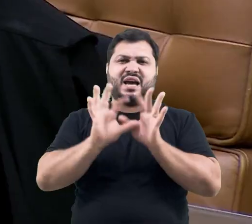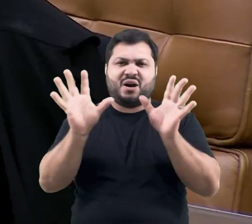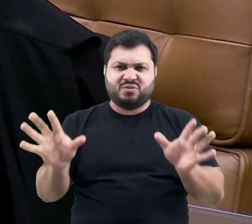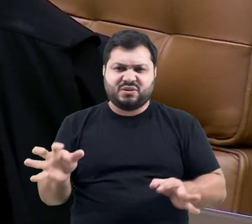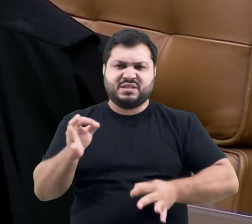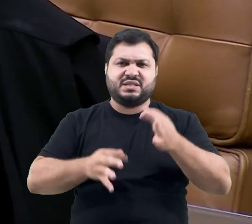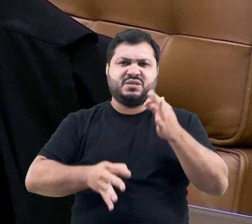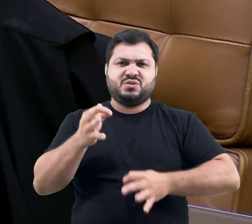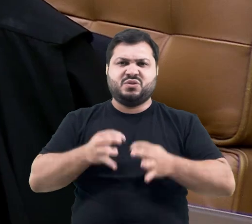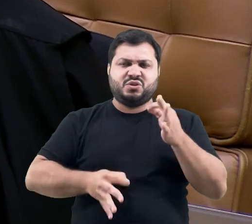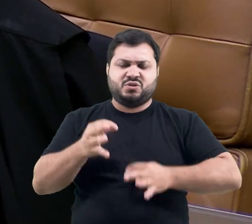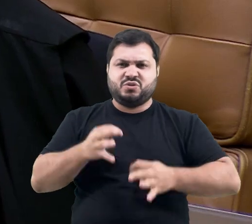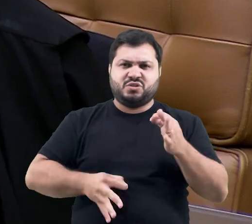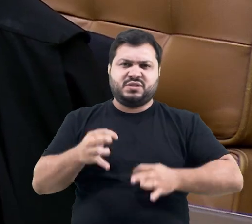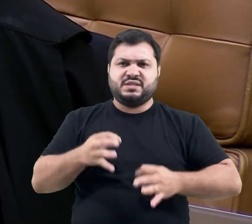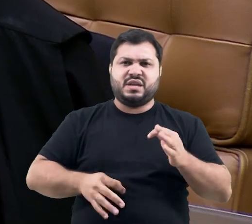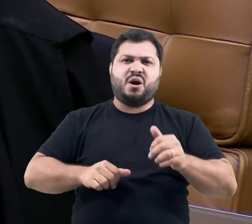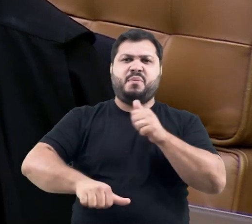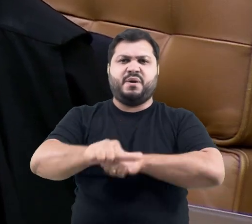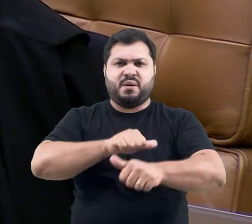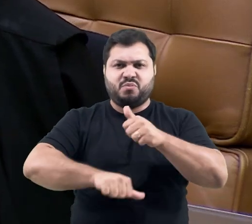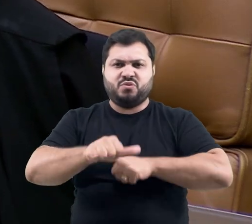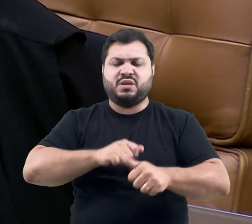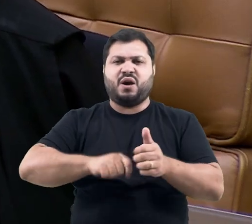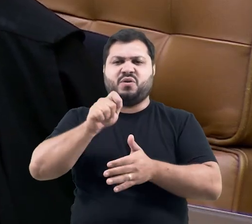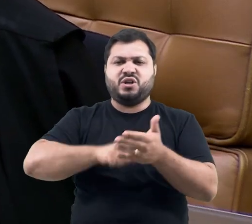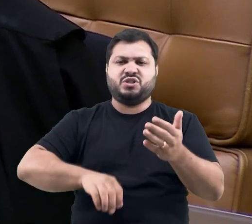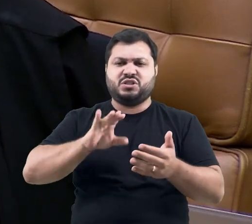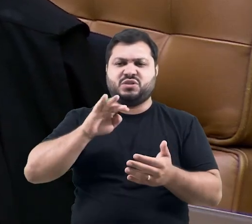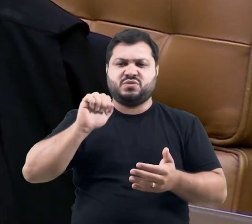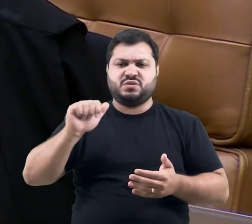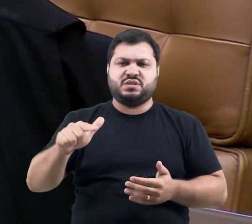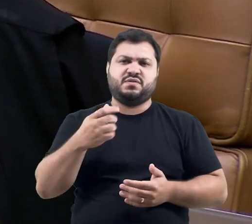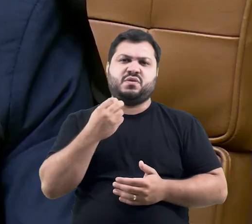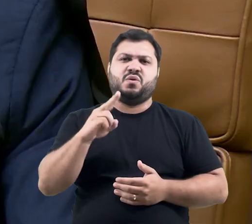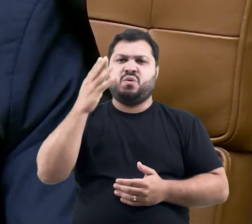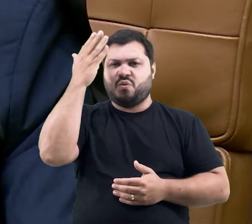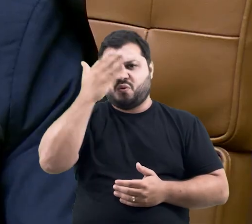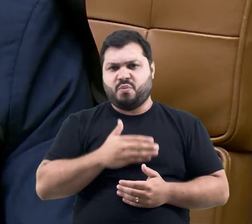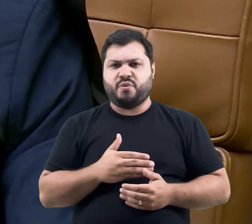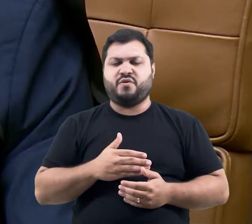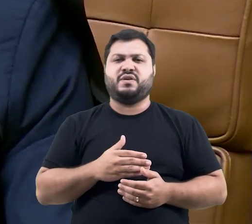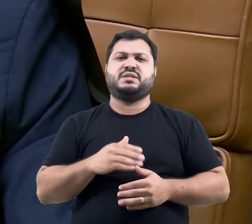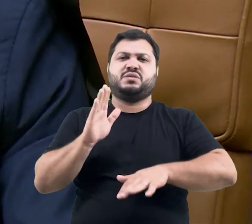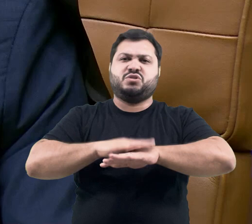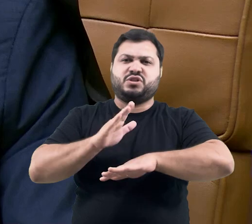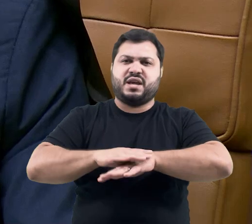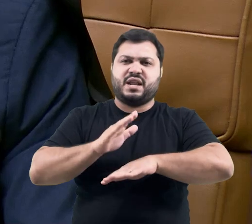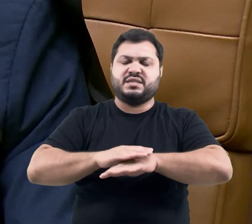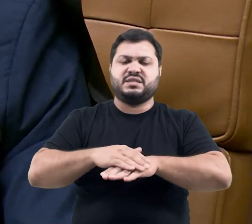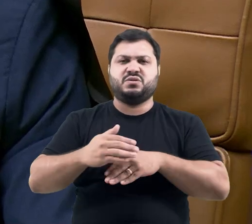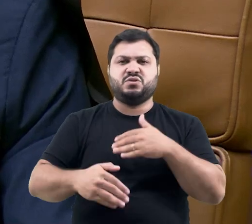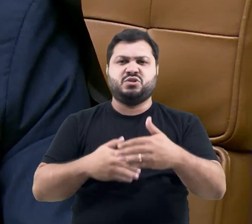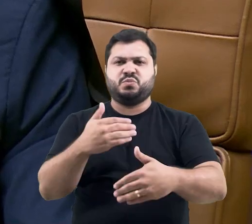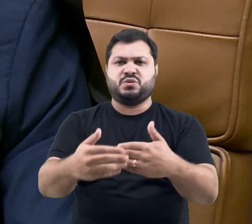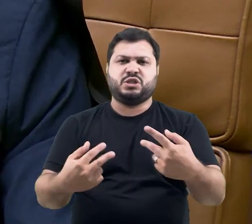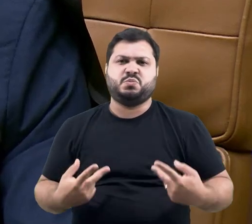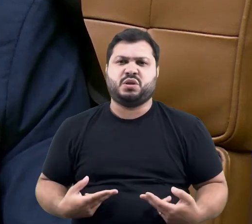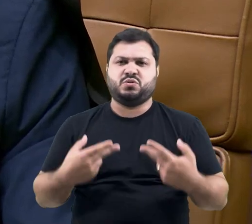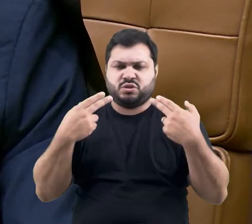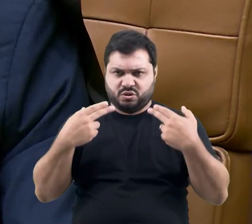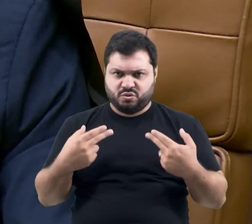necessária a autorização judicial para alteração do registro civil ou comprovação de realização de